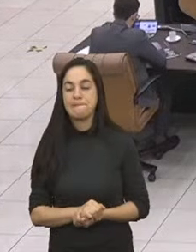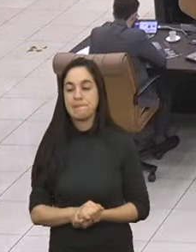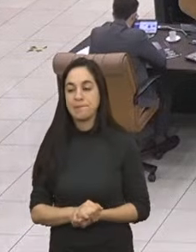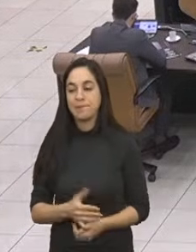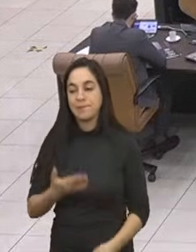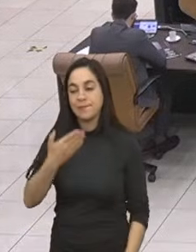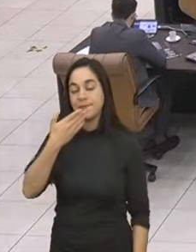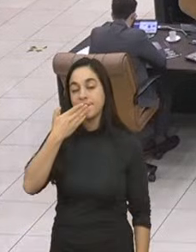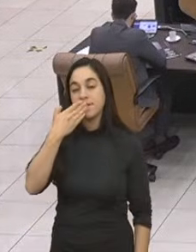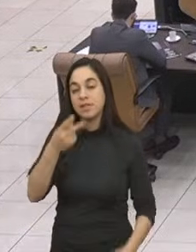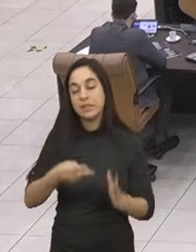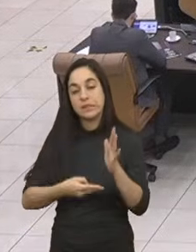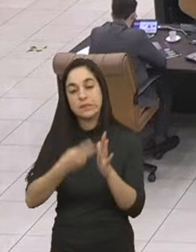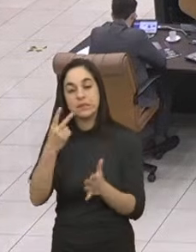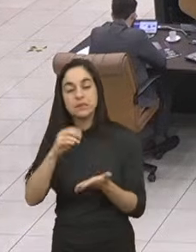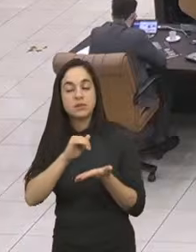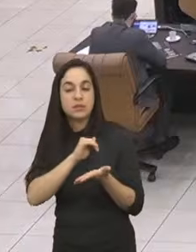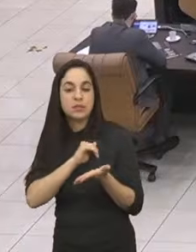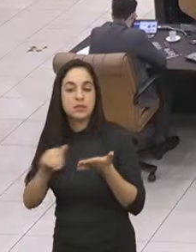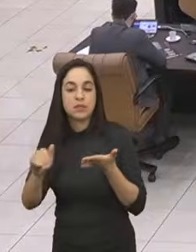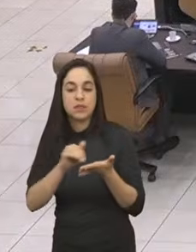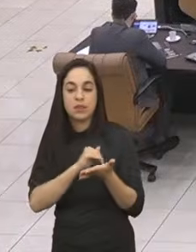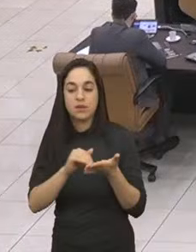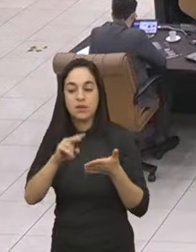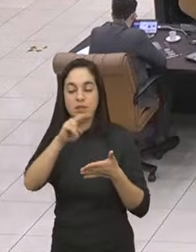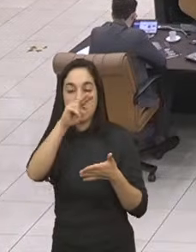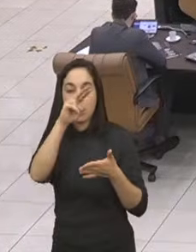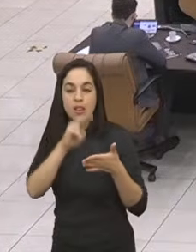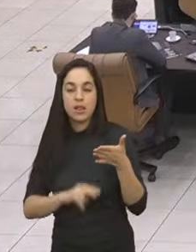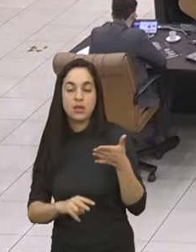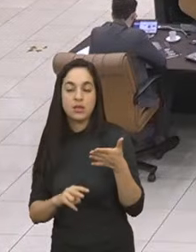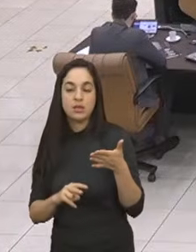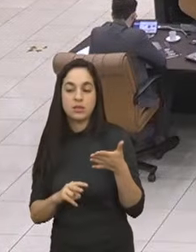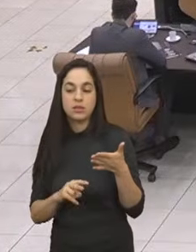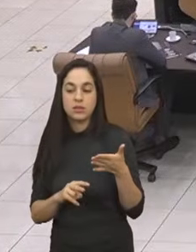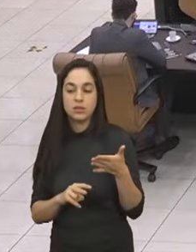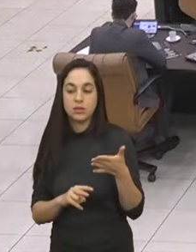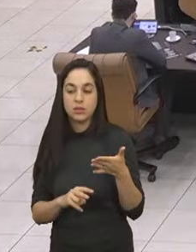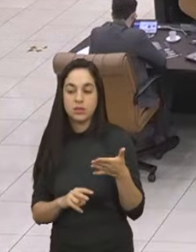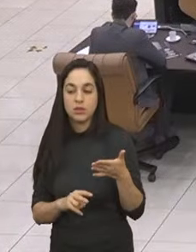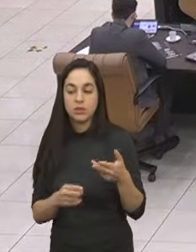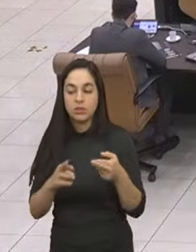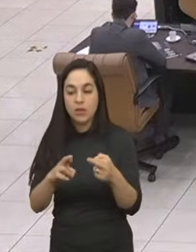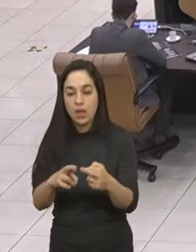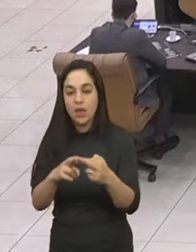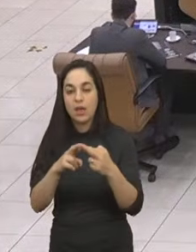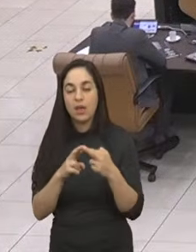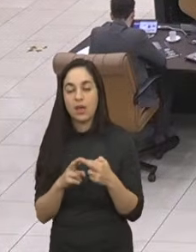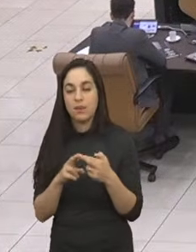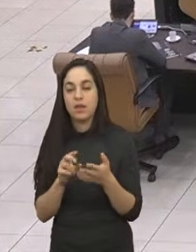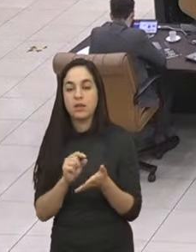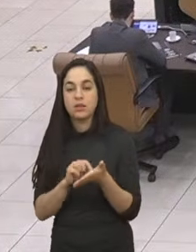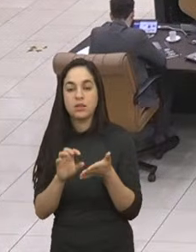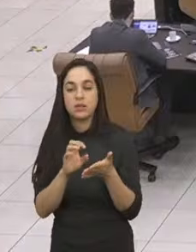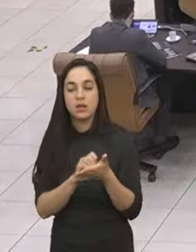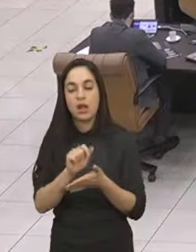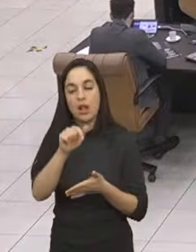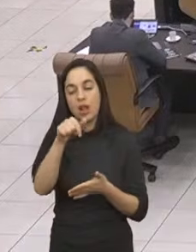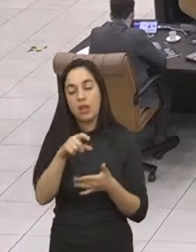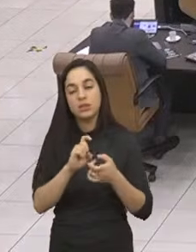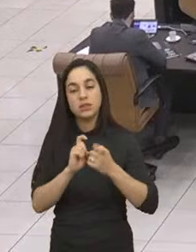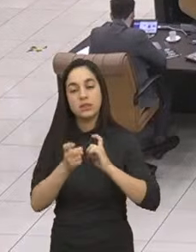Solicito ao segundo secretário que faça a leitura das sínteses dos requerimentos protocolados para esta